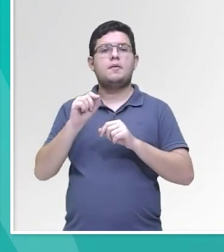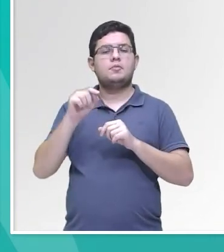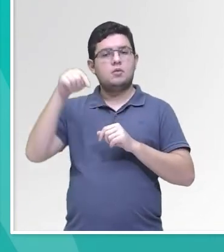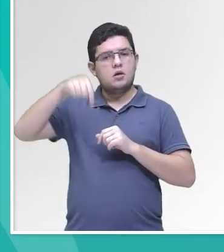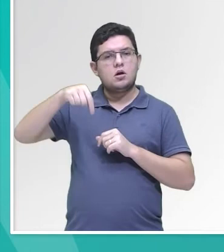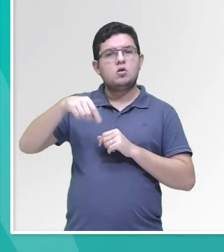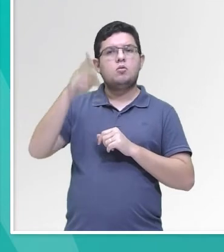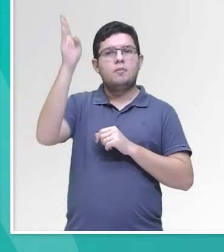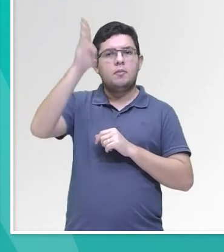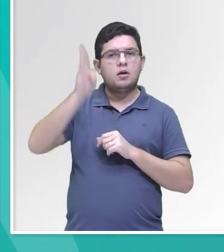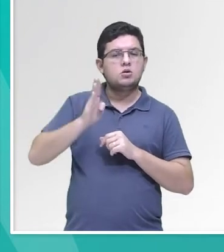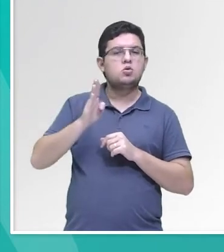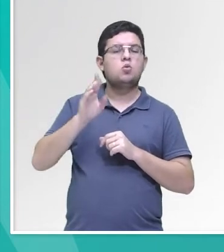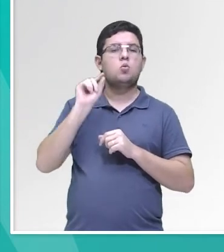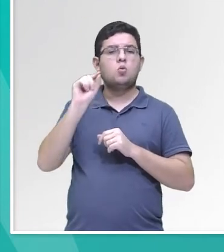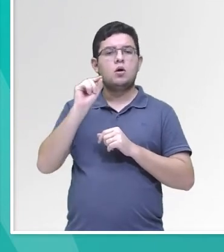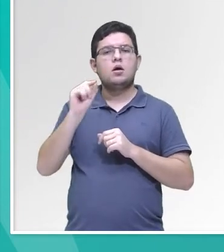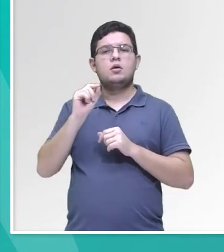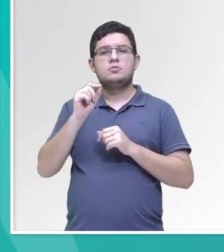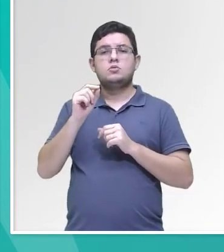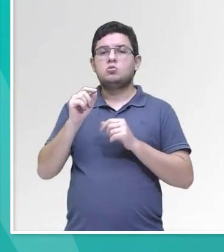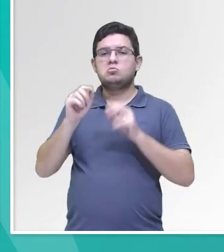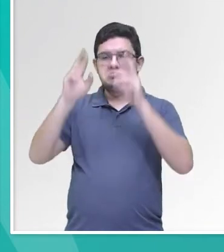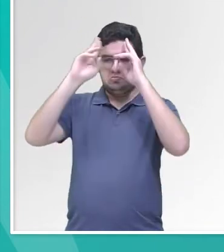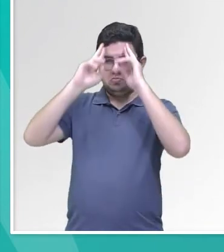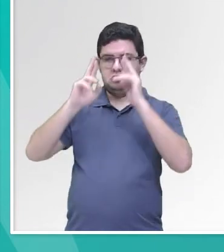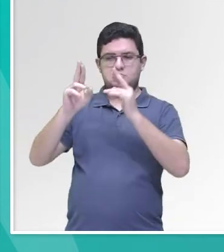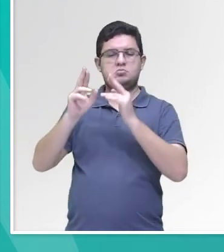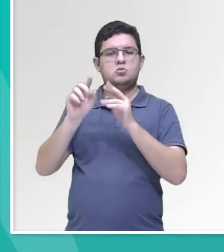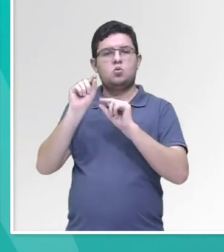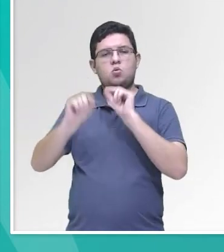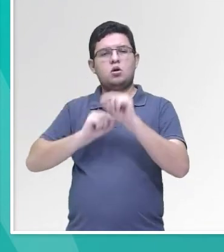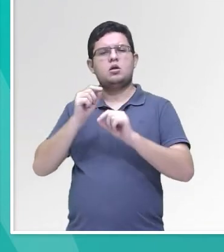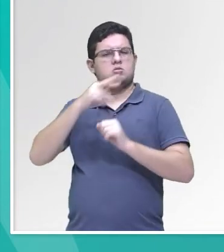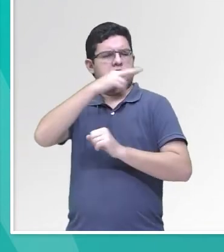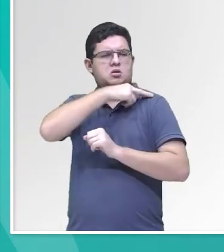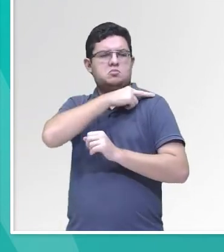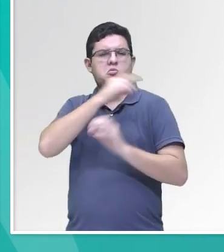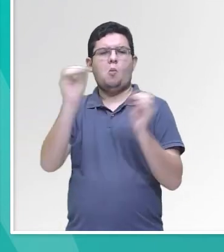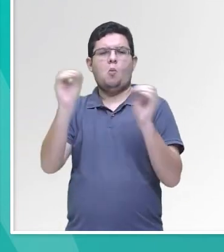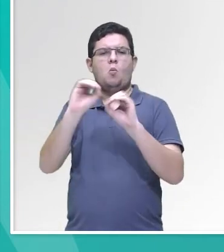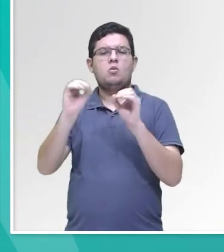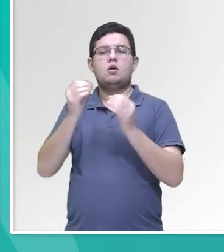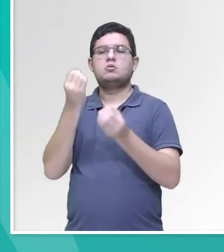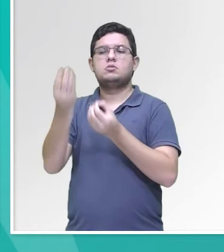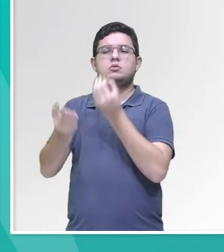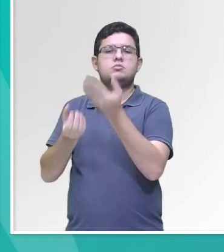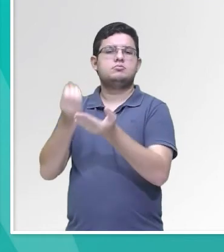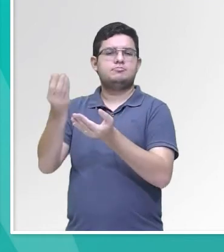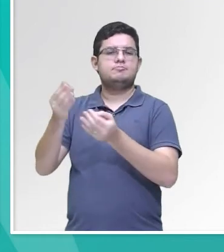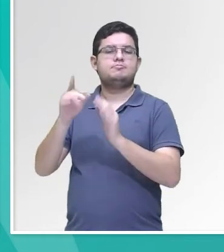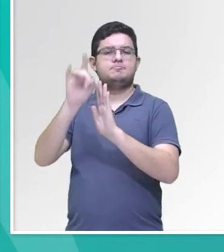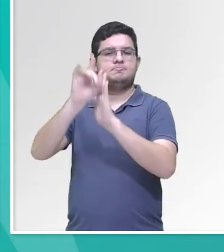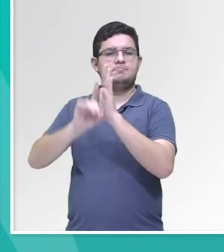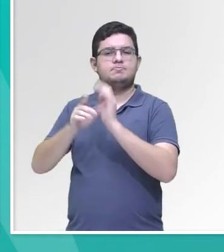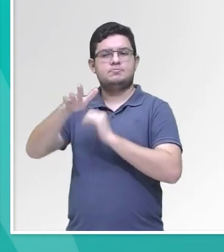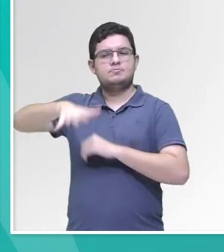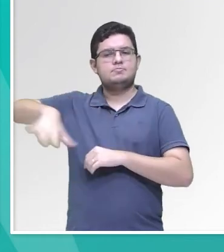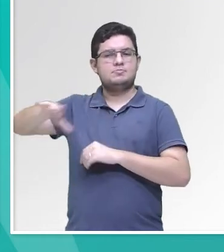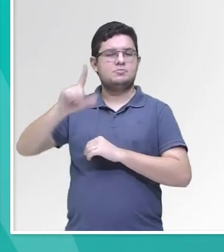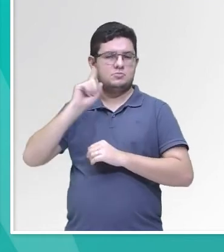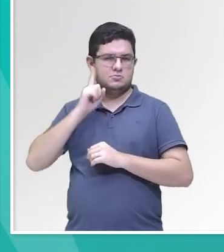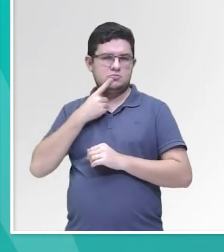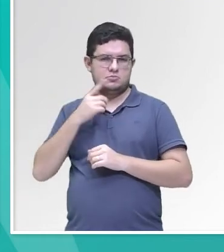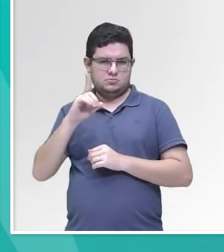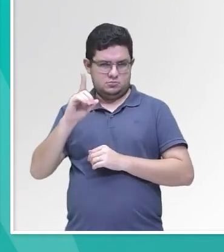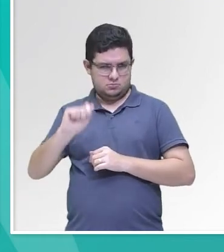brasileiro foge, não cumpre o seu papel, porque é o agente fornecedor de direitos mínimos e não